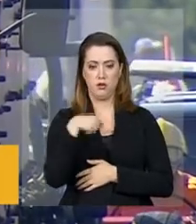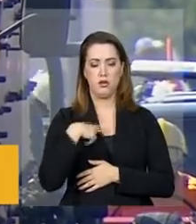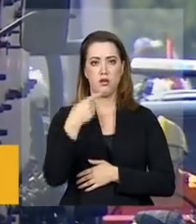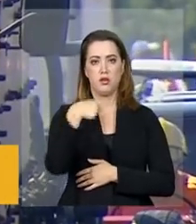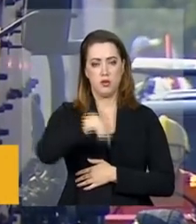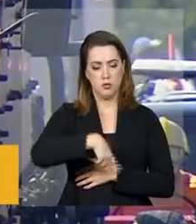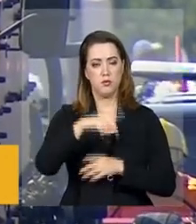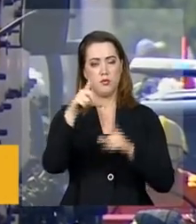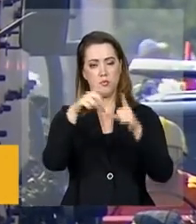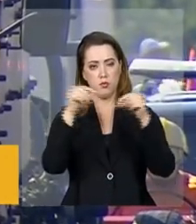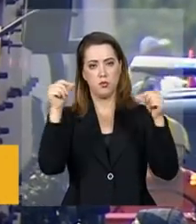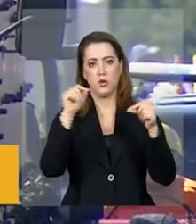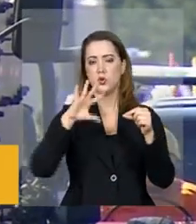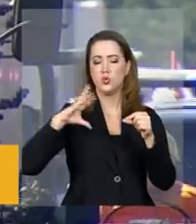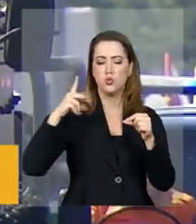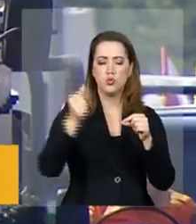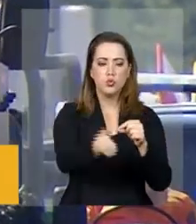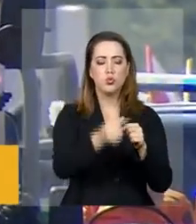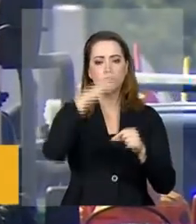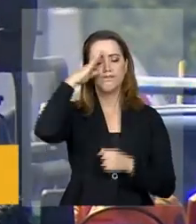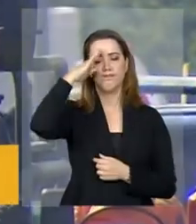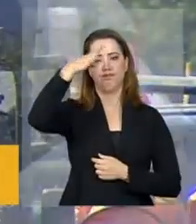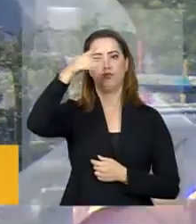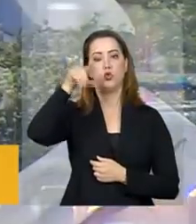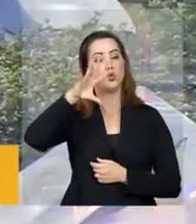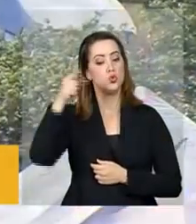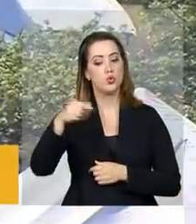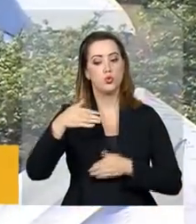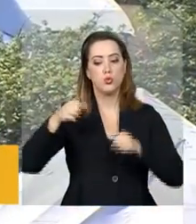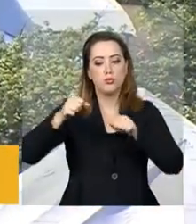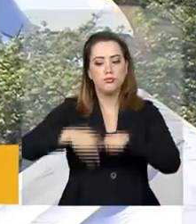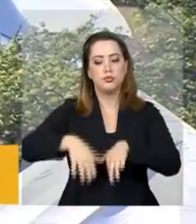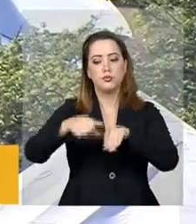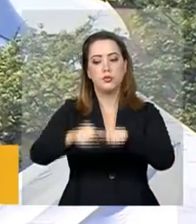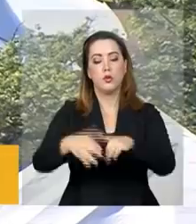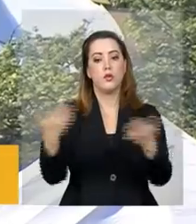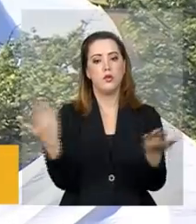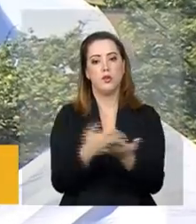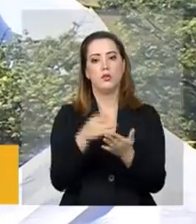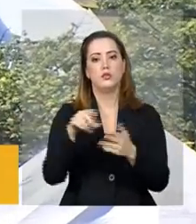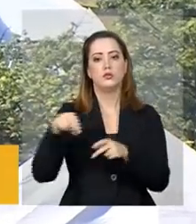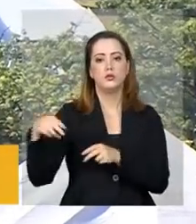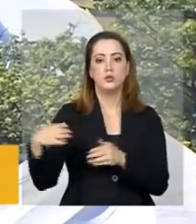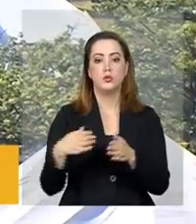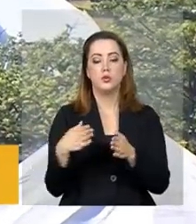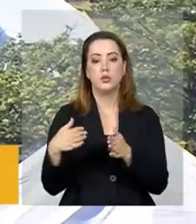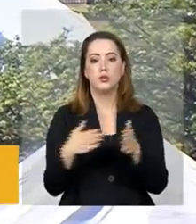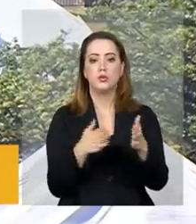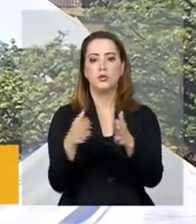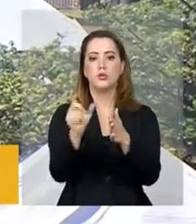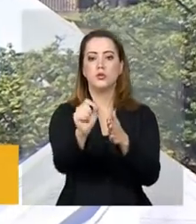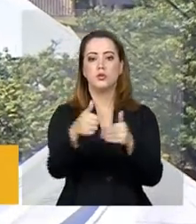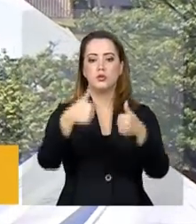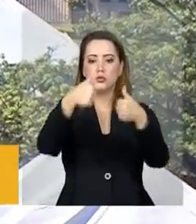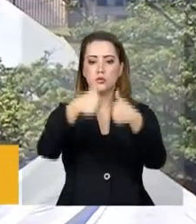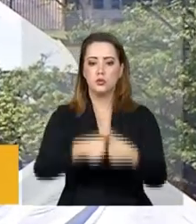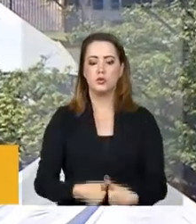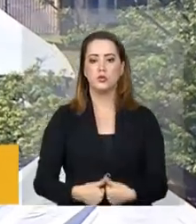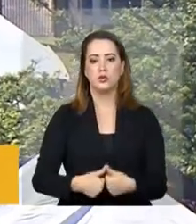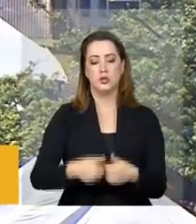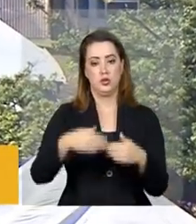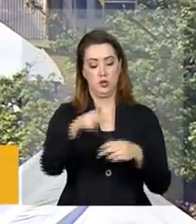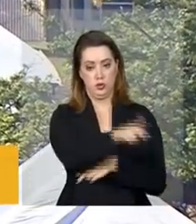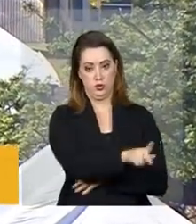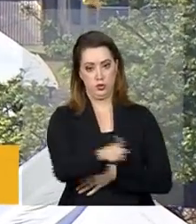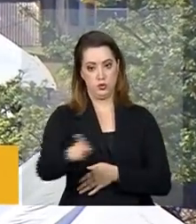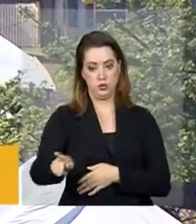o comandante de todo o desfile e ele se deslocará agora para frente da tribuna presidencial